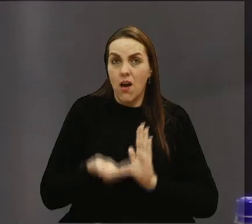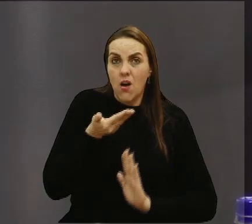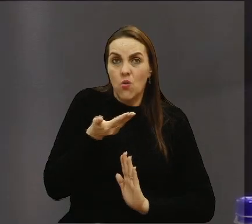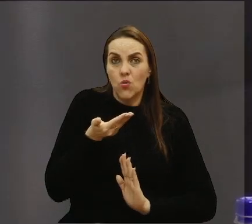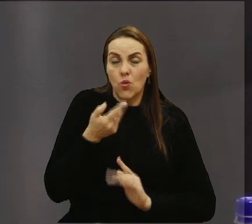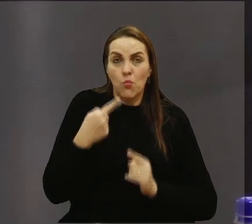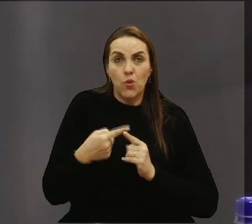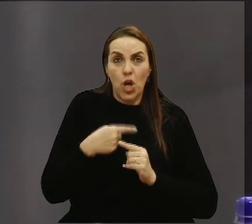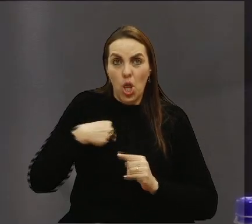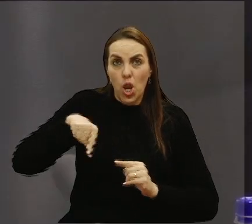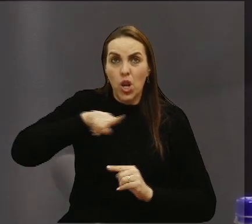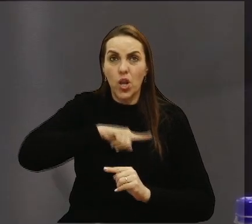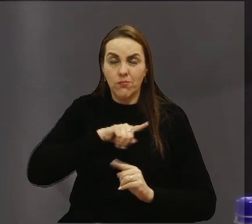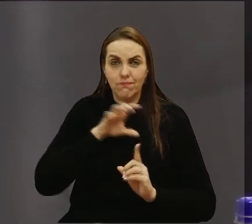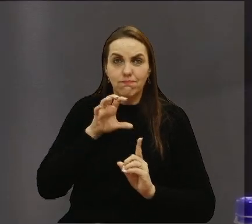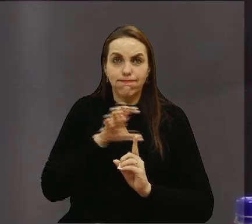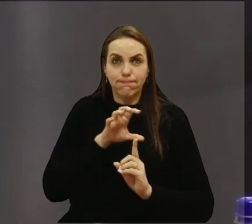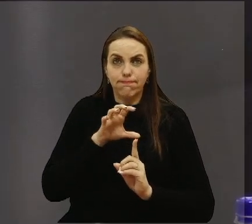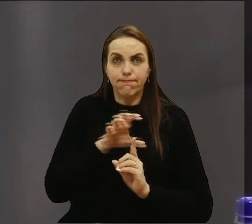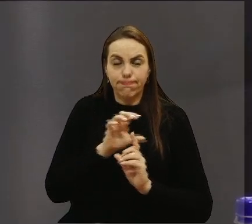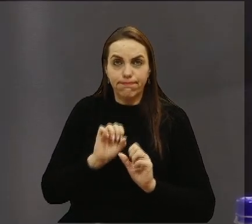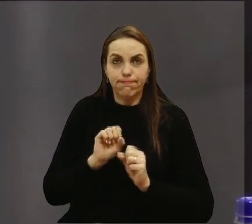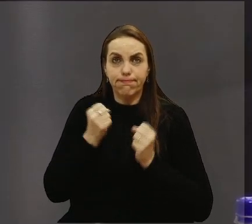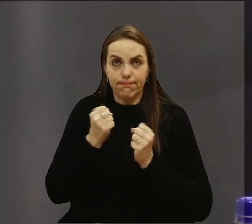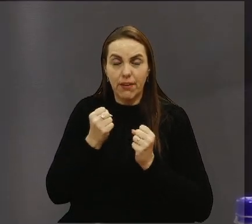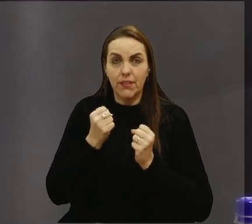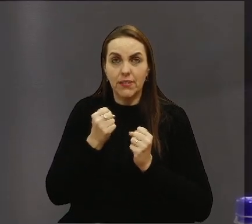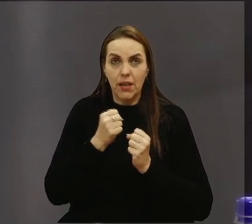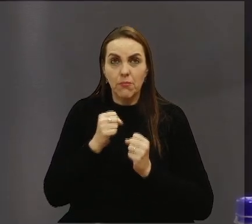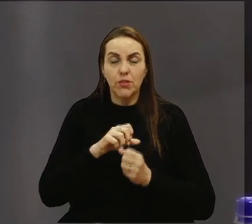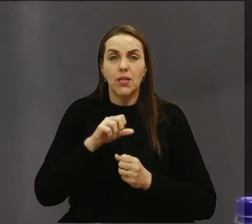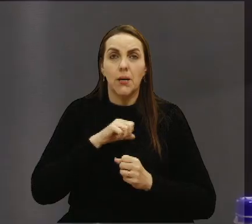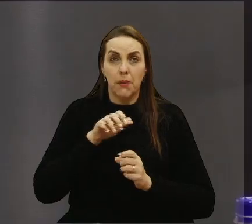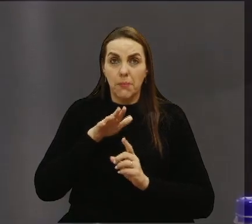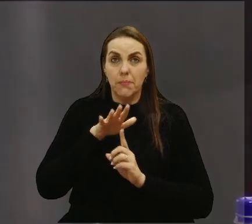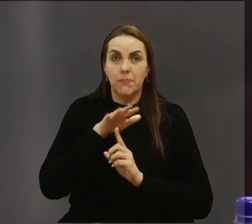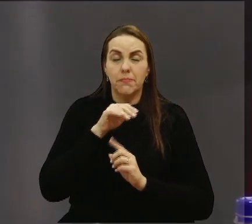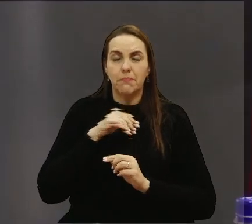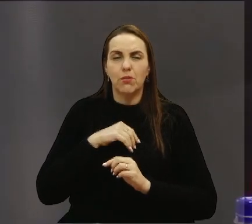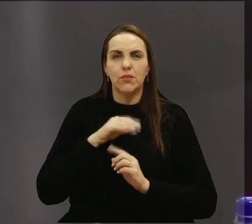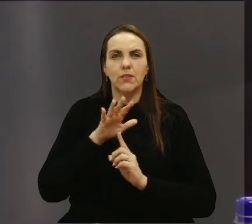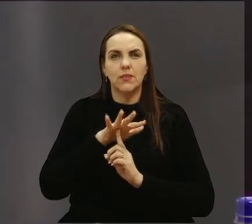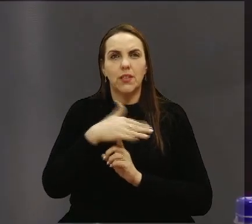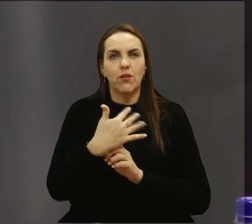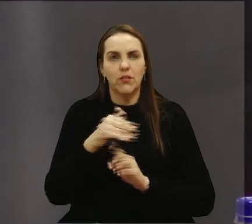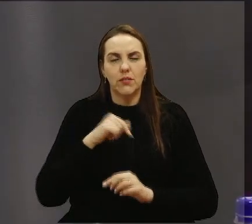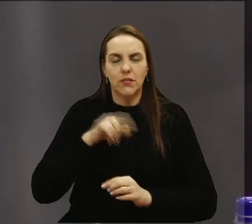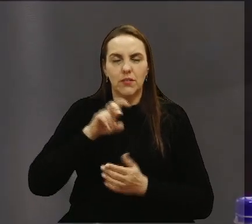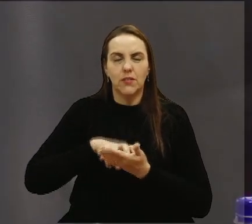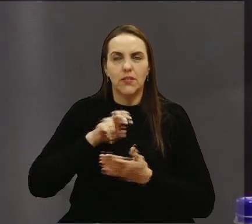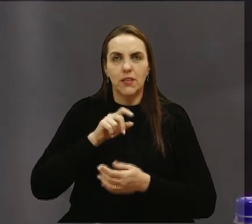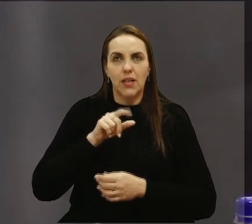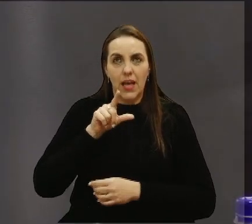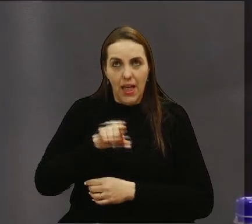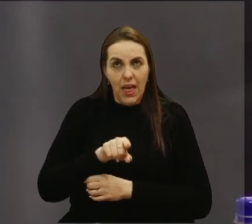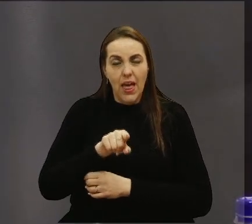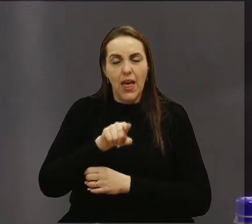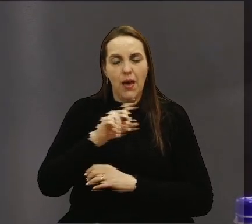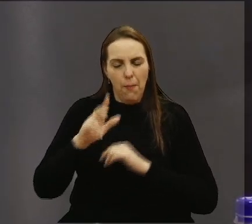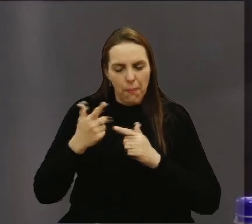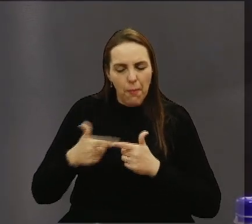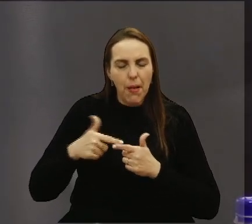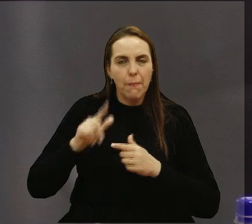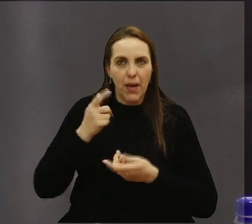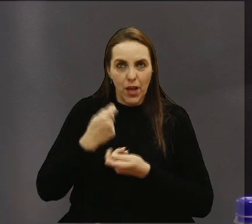nós pressionamos e defendemos a pressão ao Banco Central para baixar os juros, para a economia poder se desenvolver. Esse é o grande problema da economia no